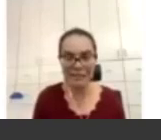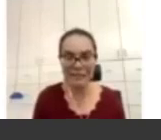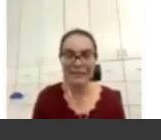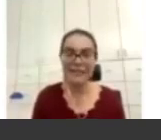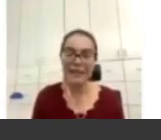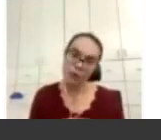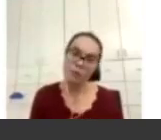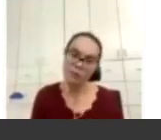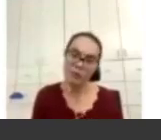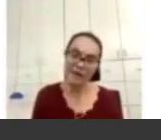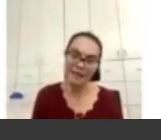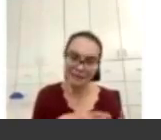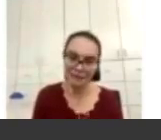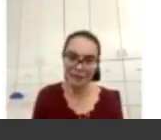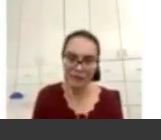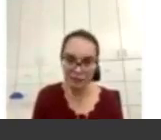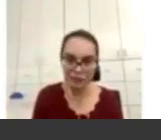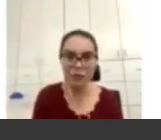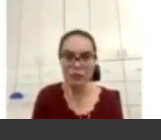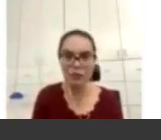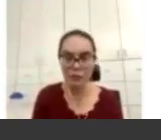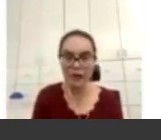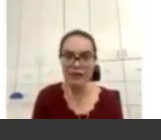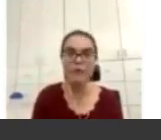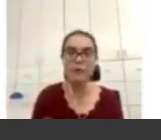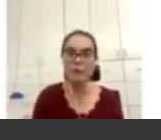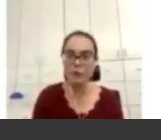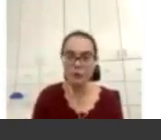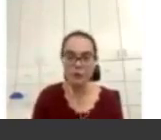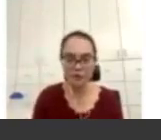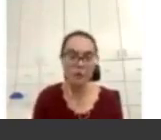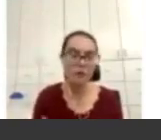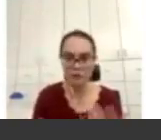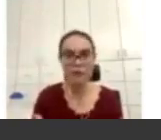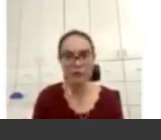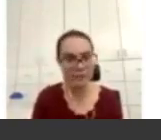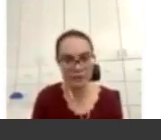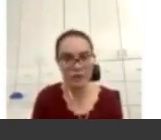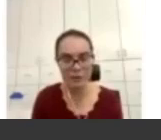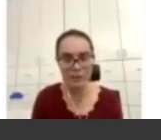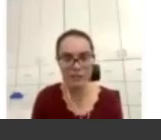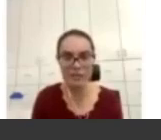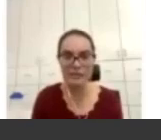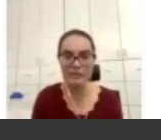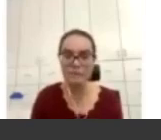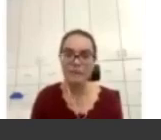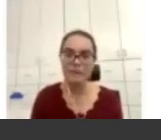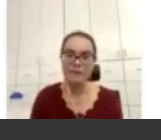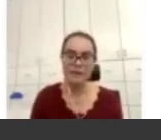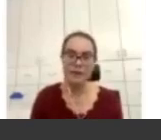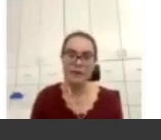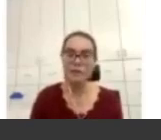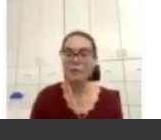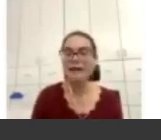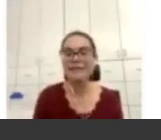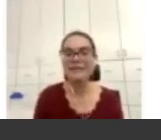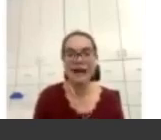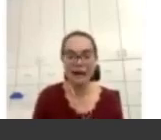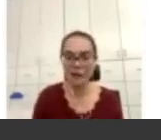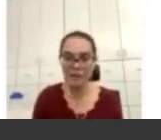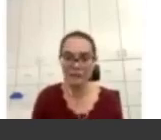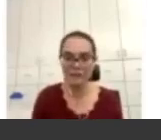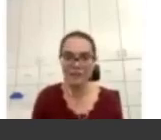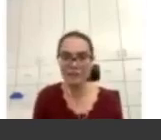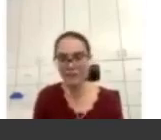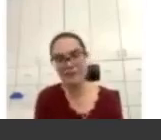China também, e a própria OMS está verificando o uso do PAC como uma ferramenta de prática clínica para realmente